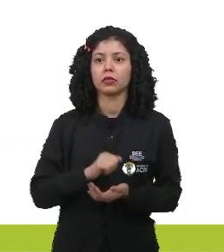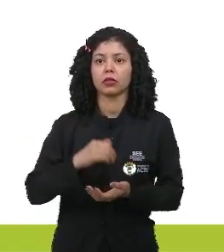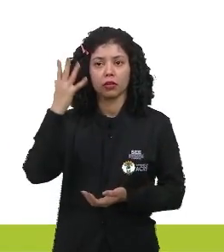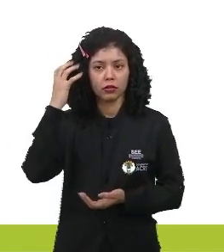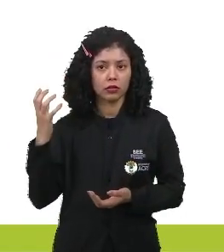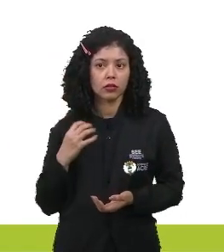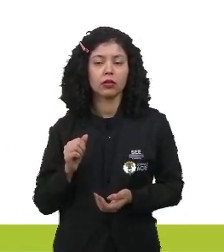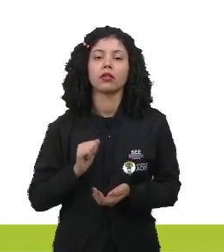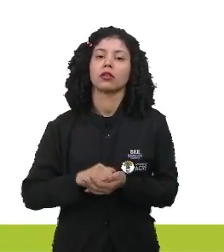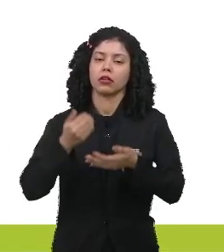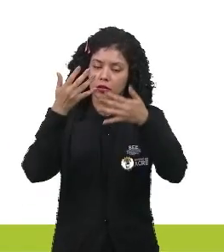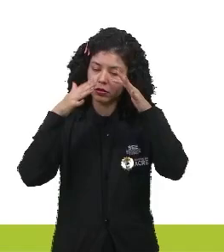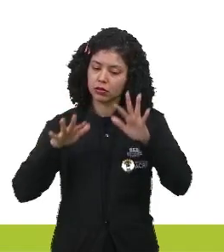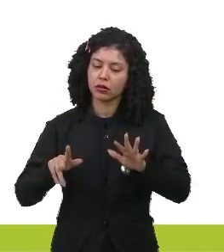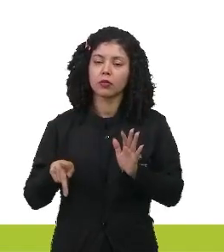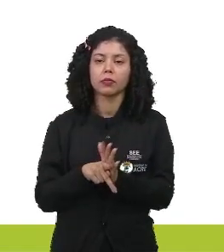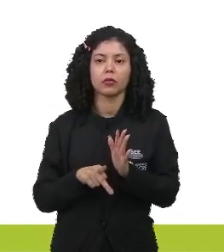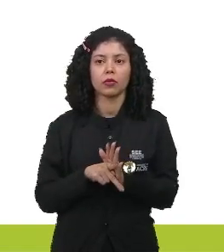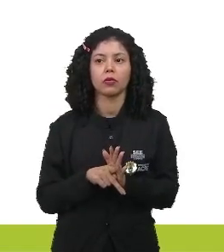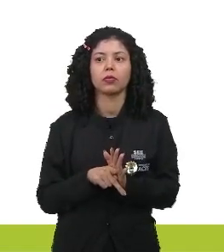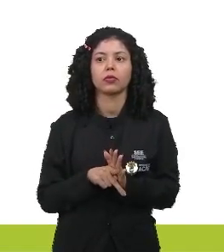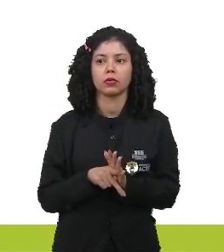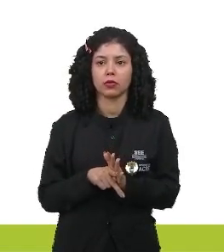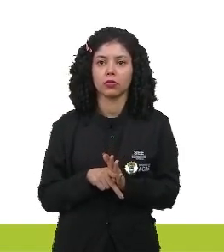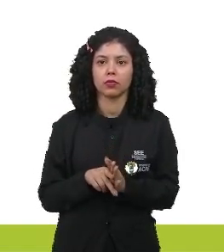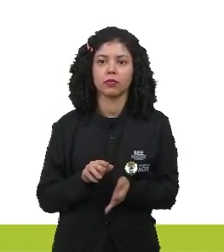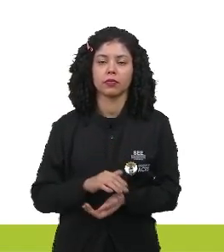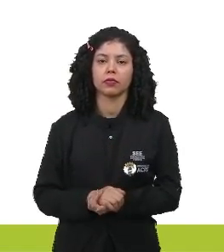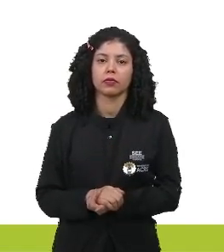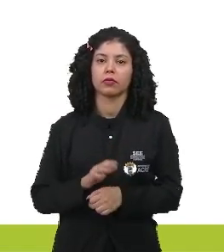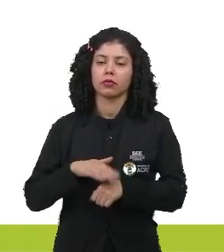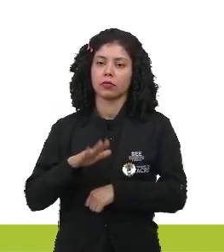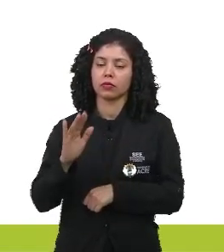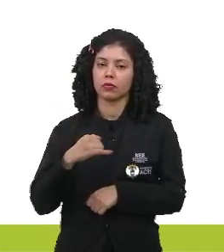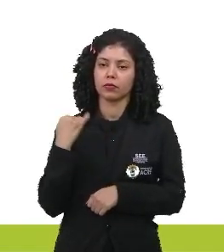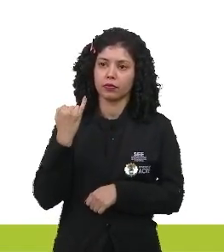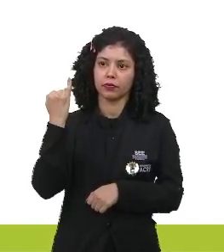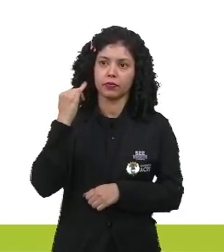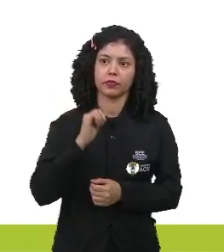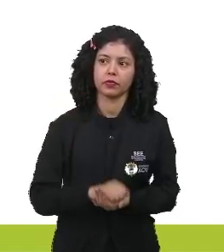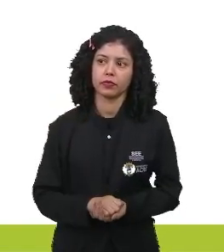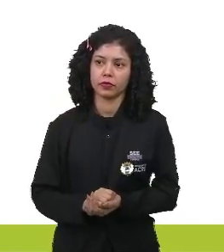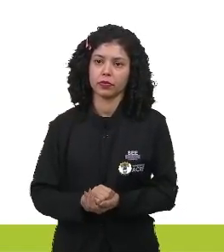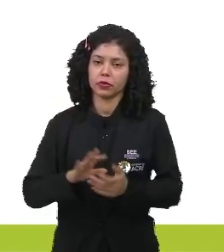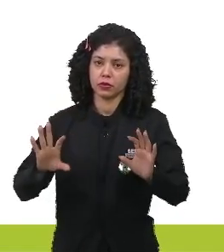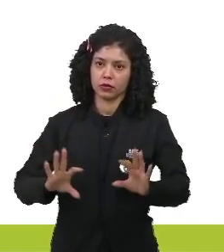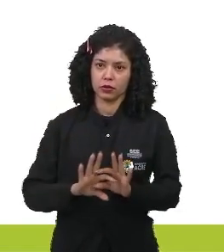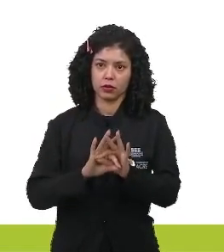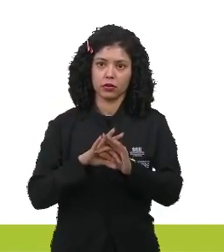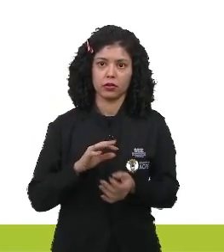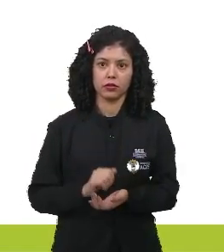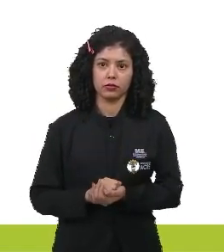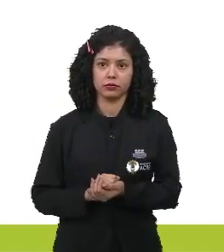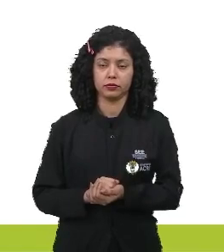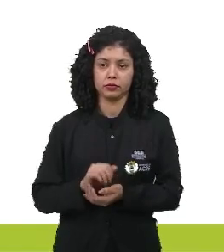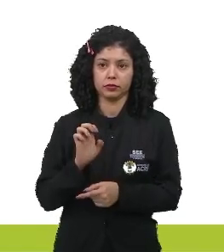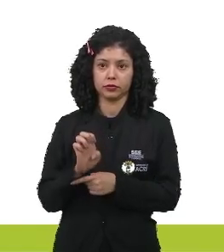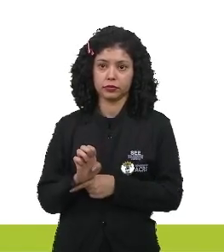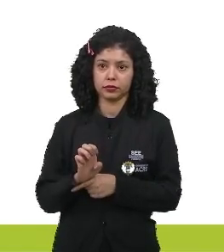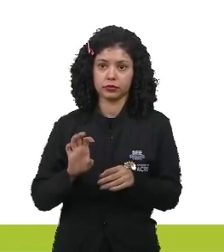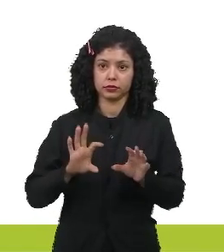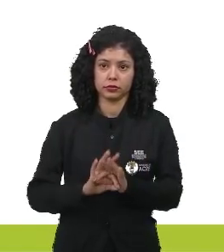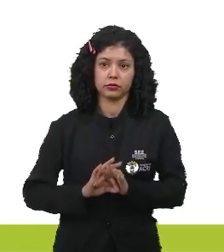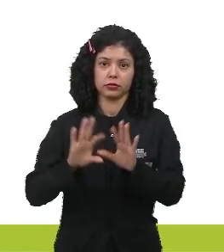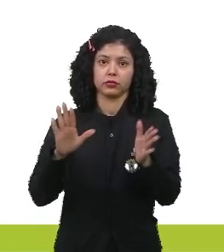o estado natural era aquele estado primitivo mesmo era mais importante e mais harmonioso enfim a